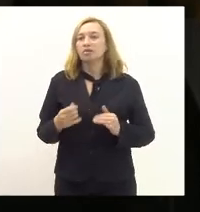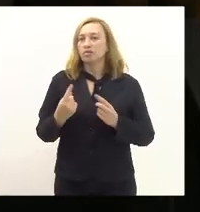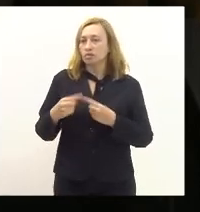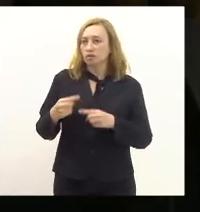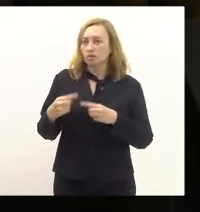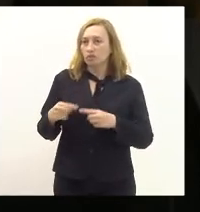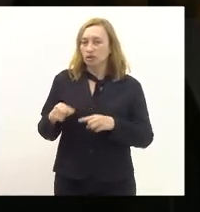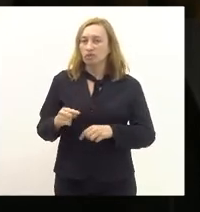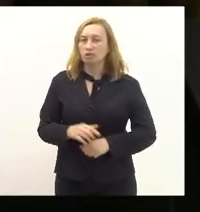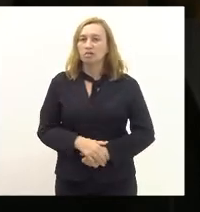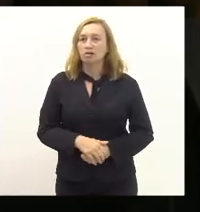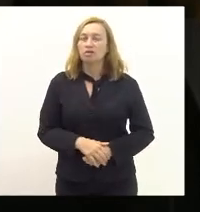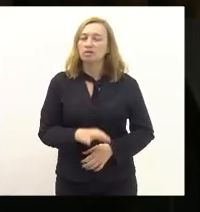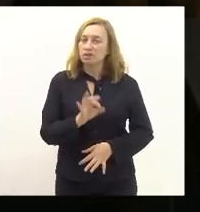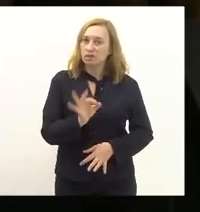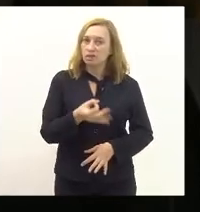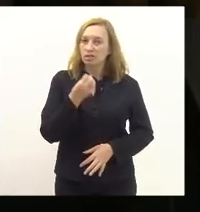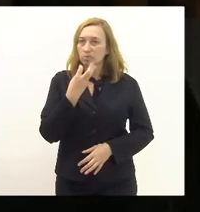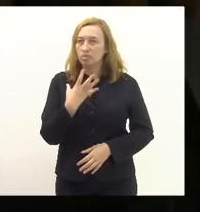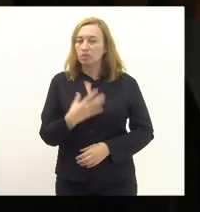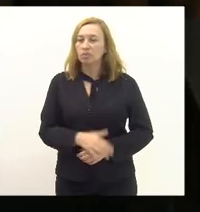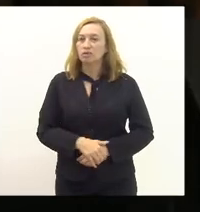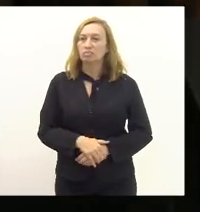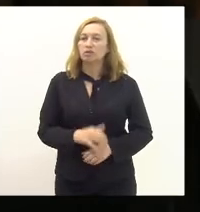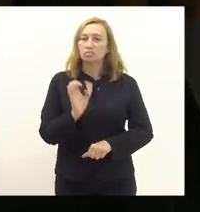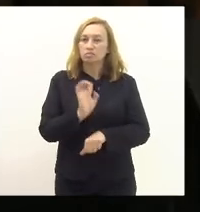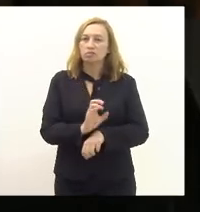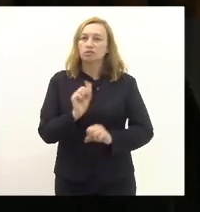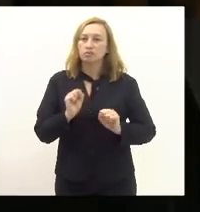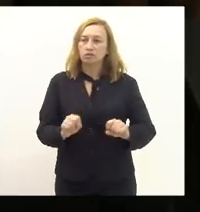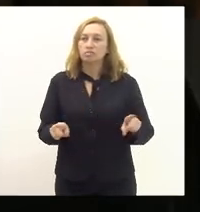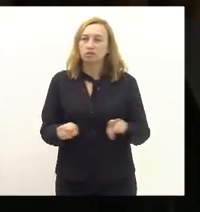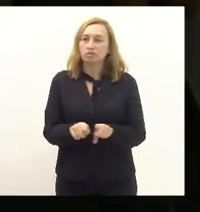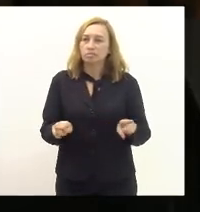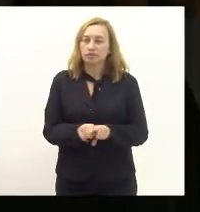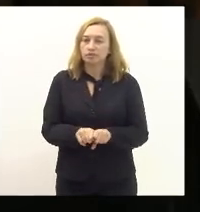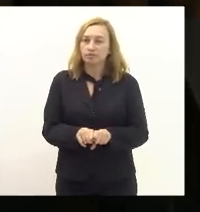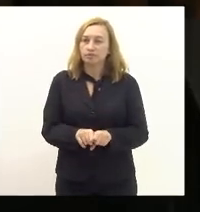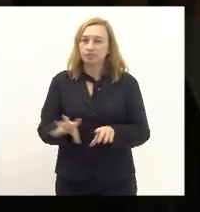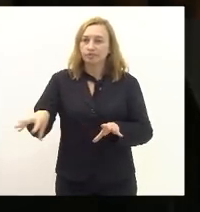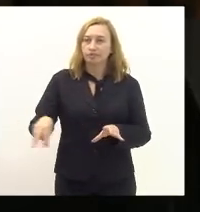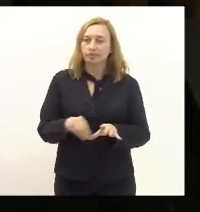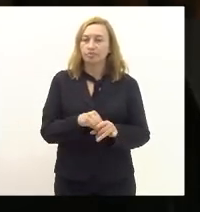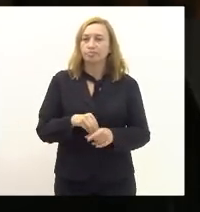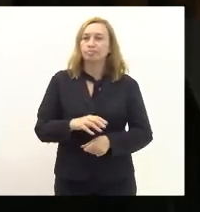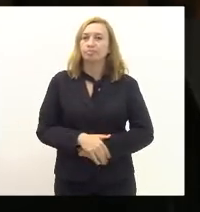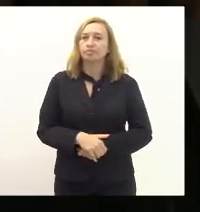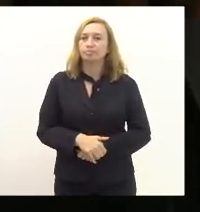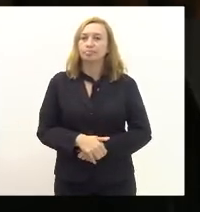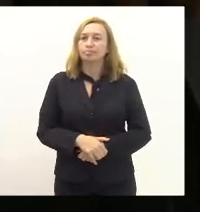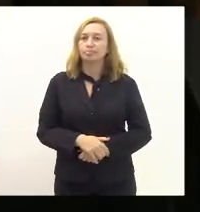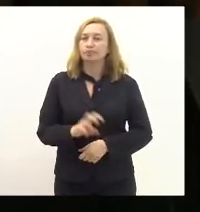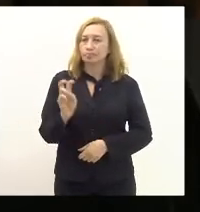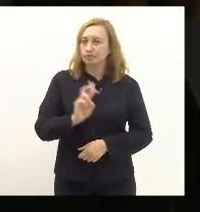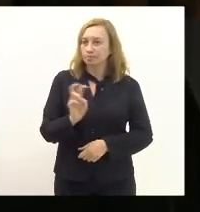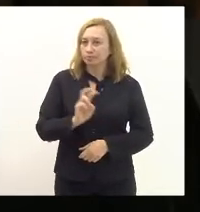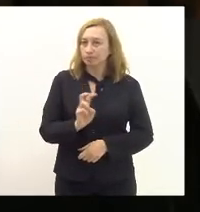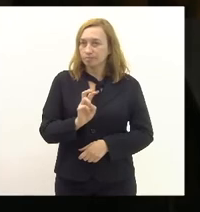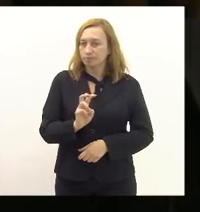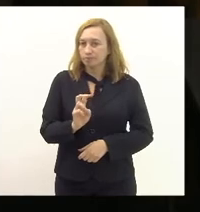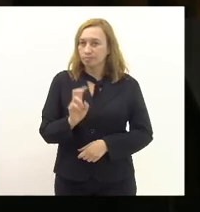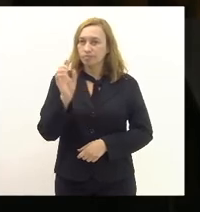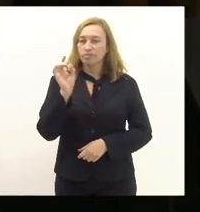provocação positiva para que o Estado possa também incluir isso. A minha quinta e